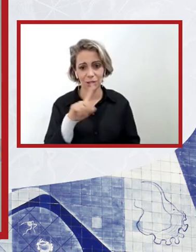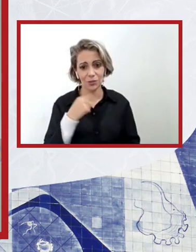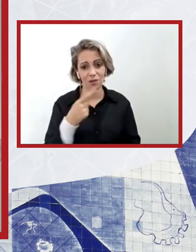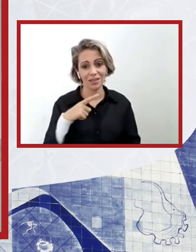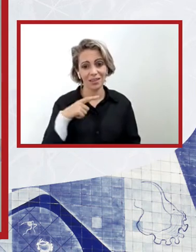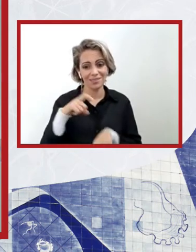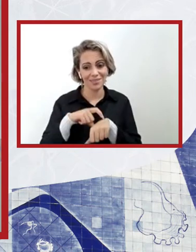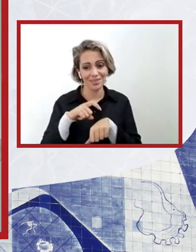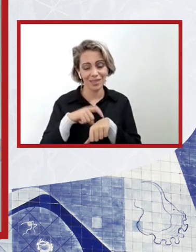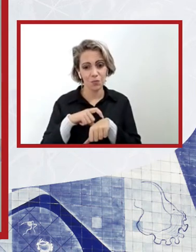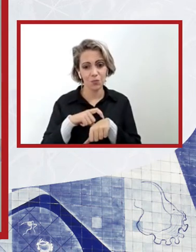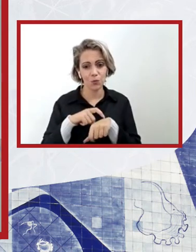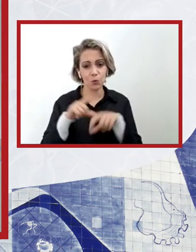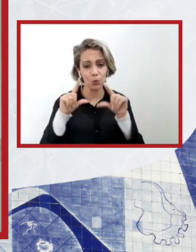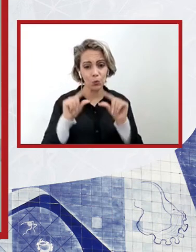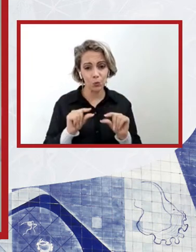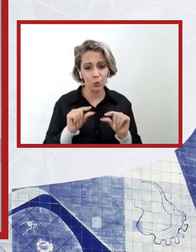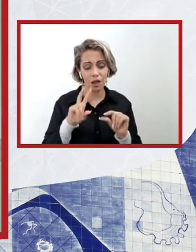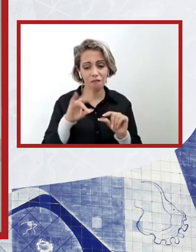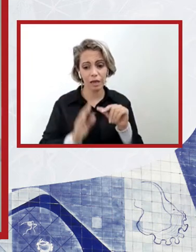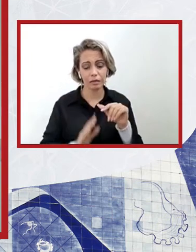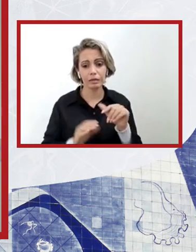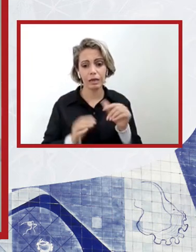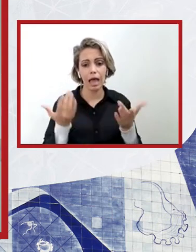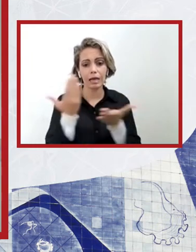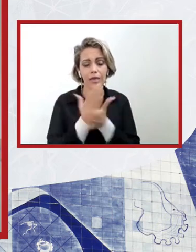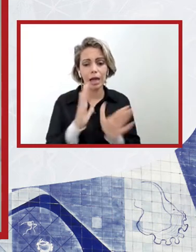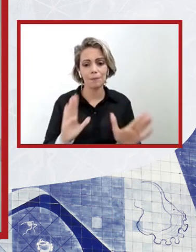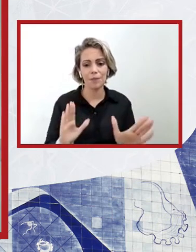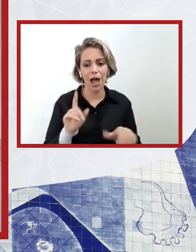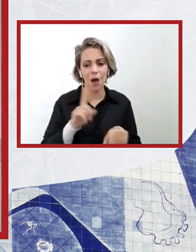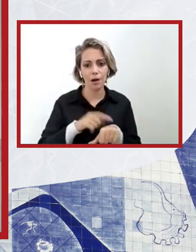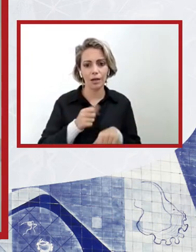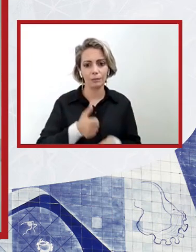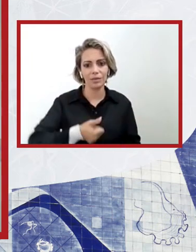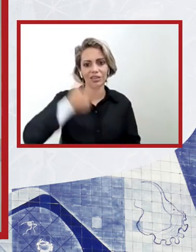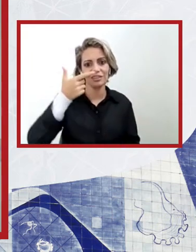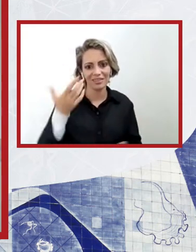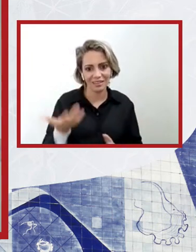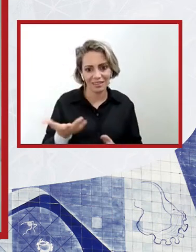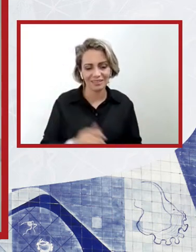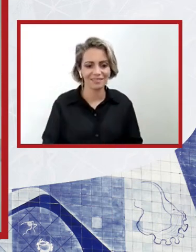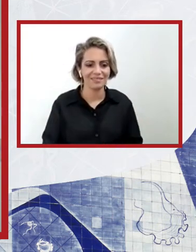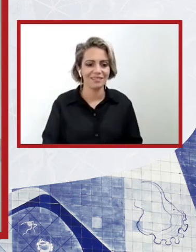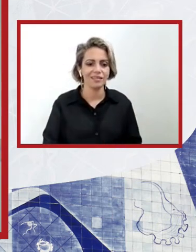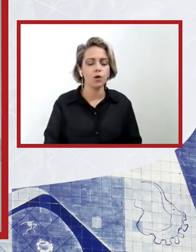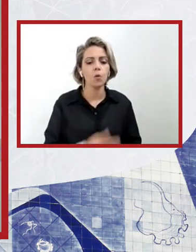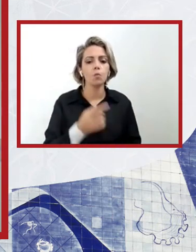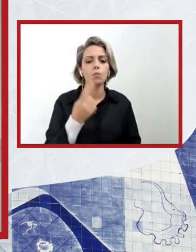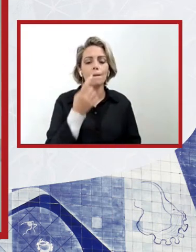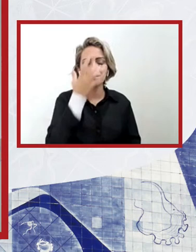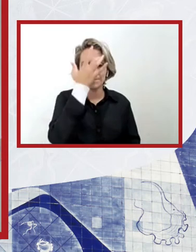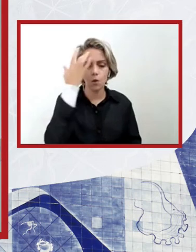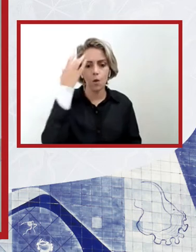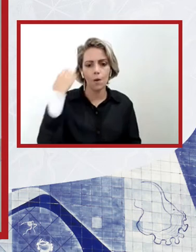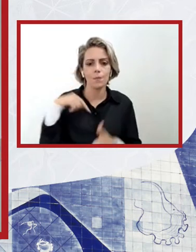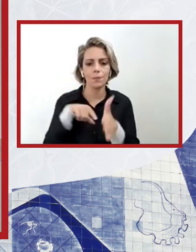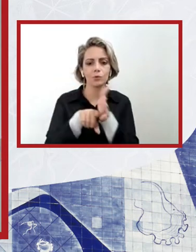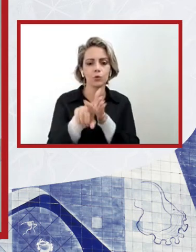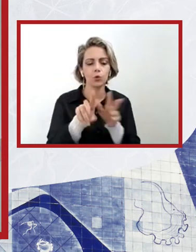ao meio-dia, né? Mas então, vamos lá para essas duas perguntas. Uma pessoa perguntou sobre